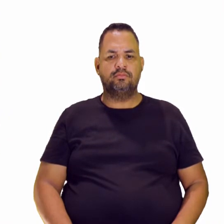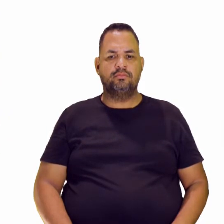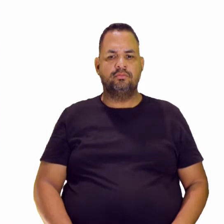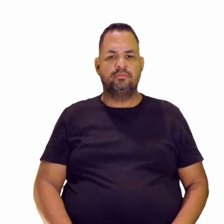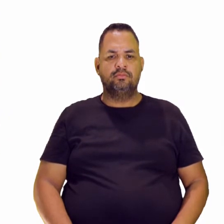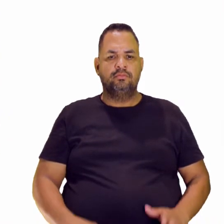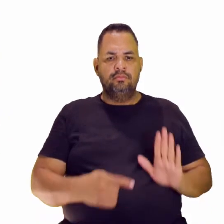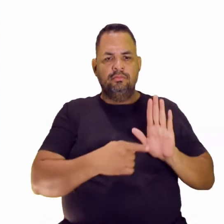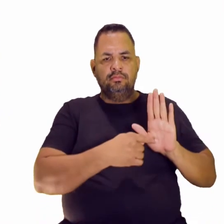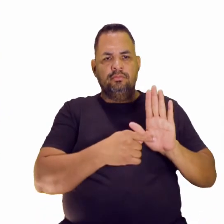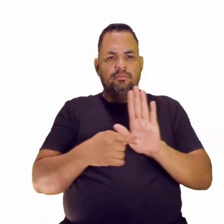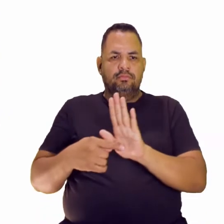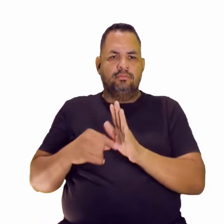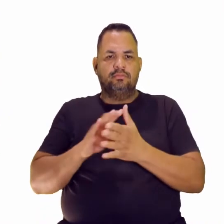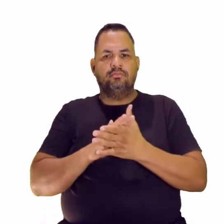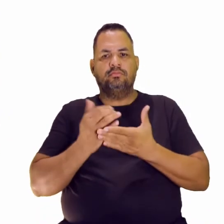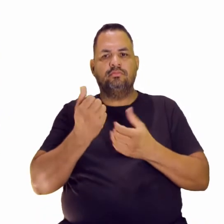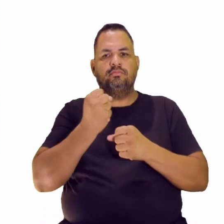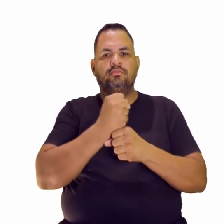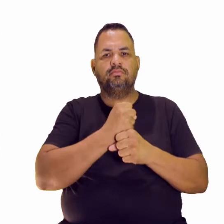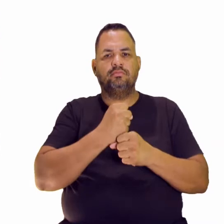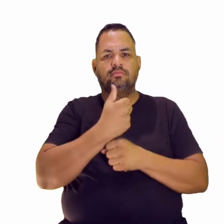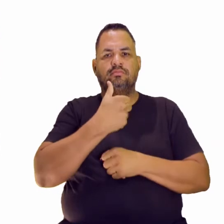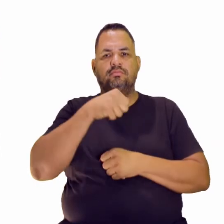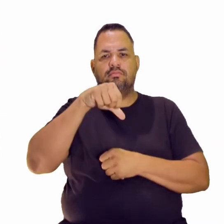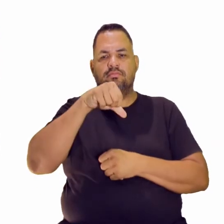nessa exposição de 1917,